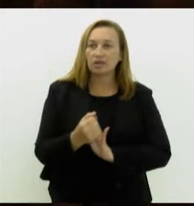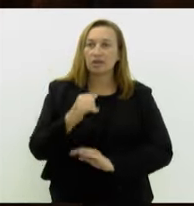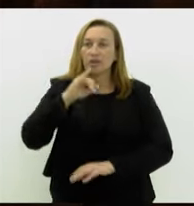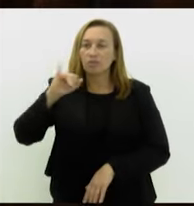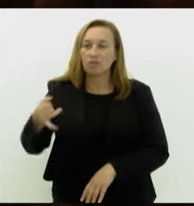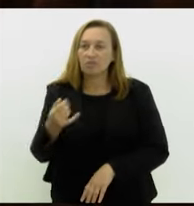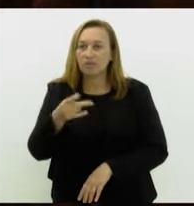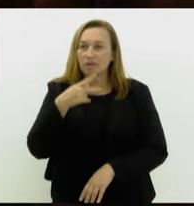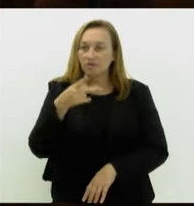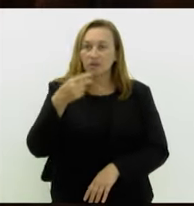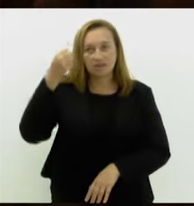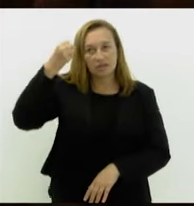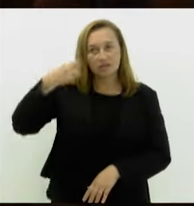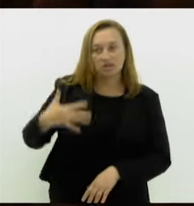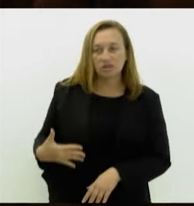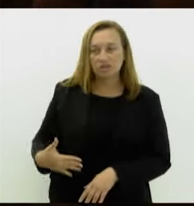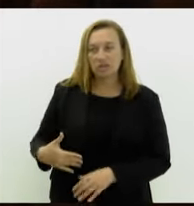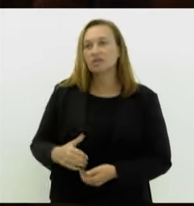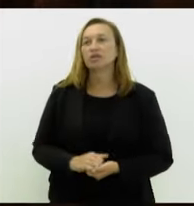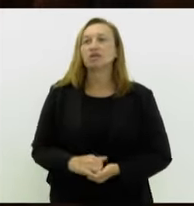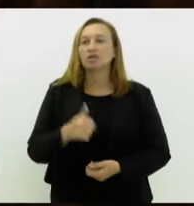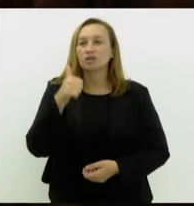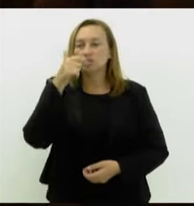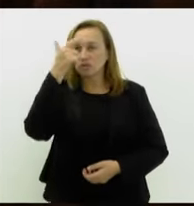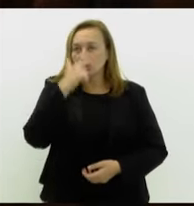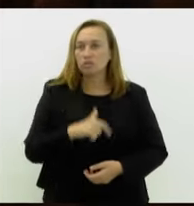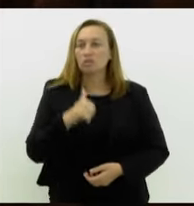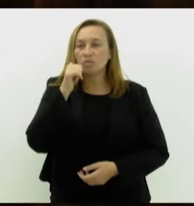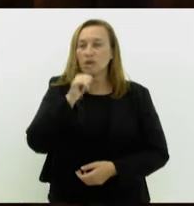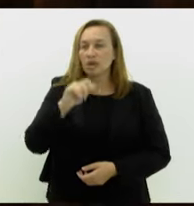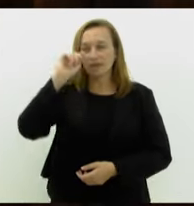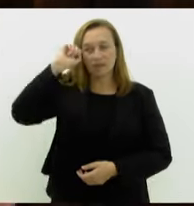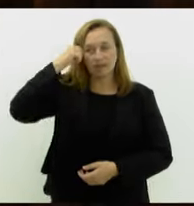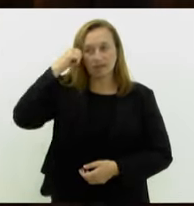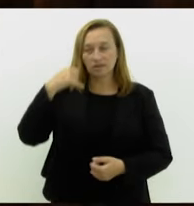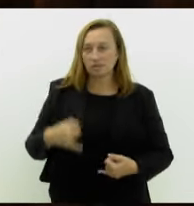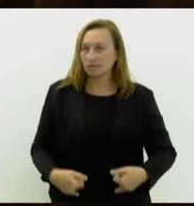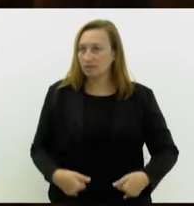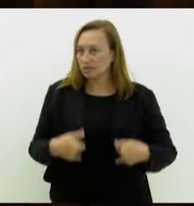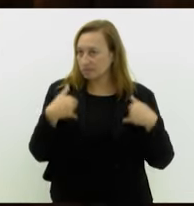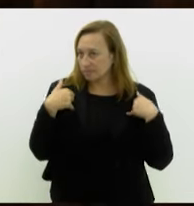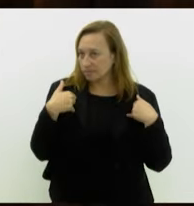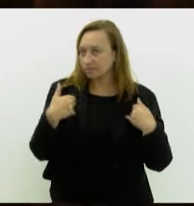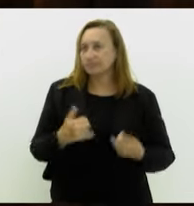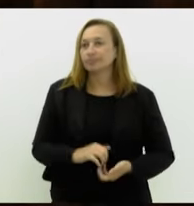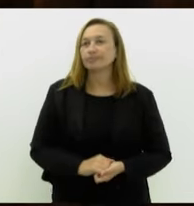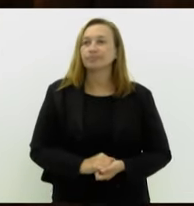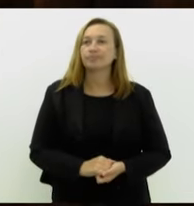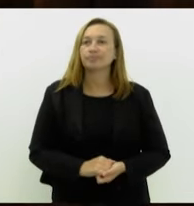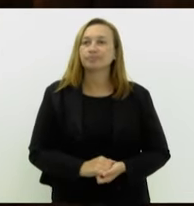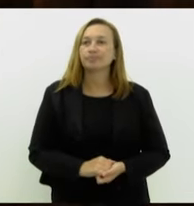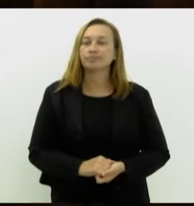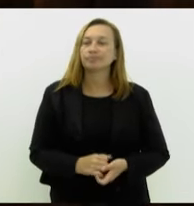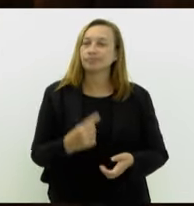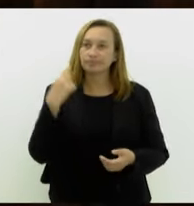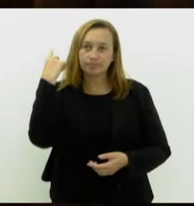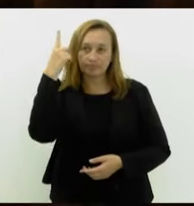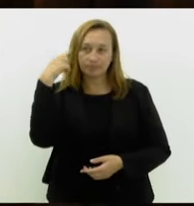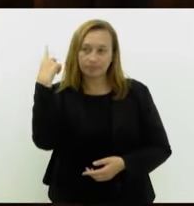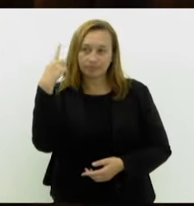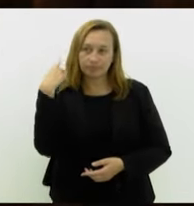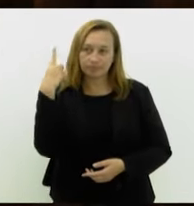para fazer a minha autodescrição eu sou uma mulher negra com muita honra muito orgulho com os meus cabelos